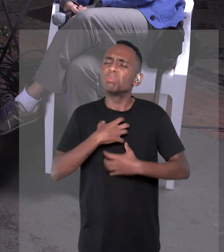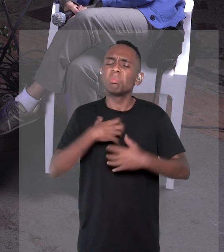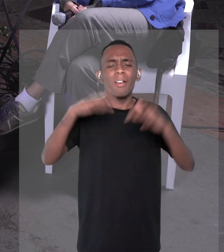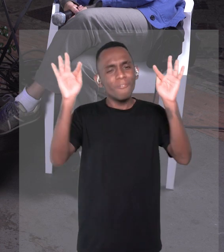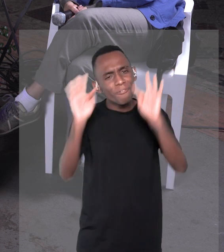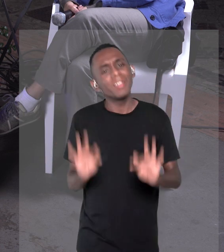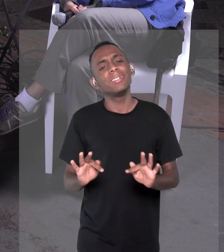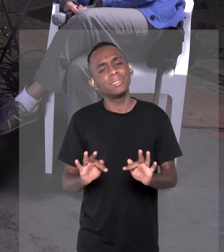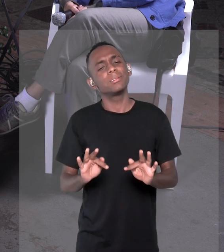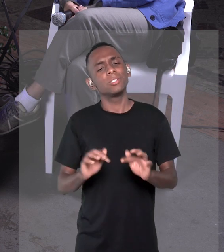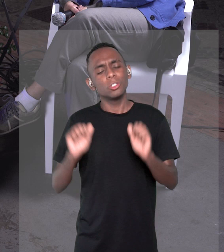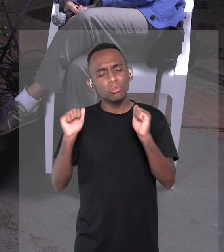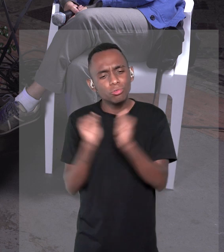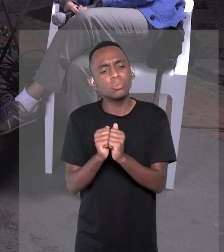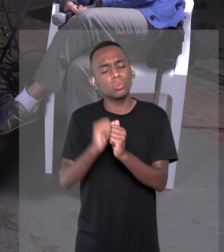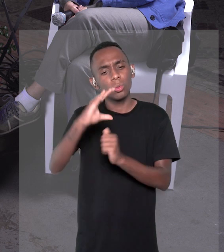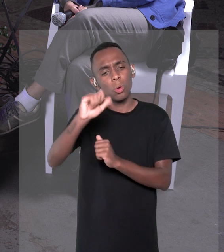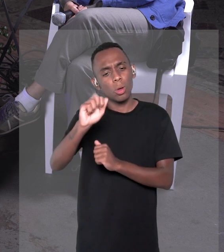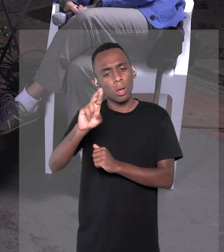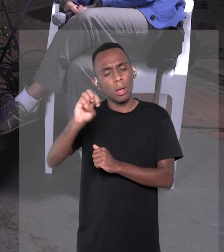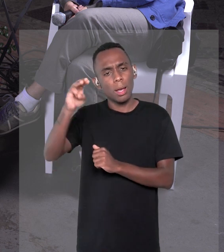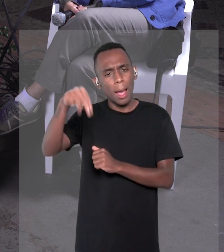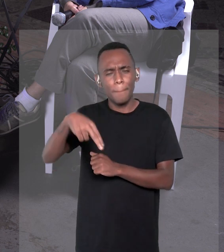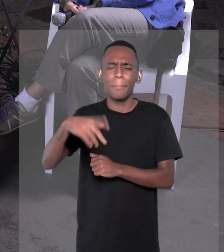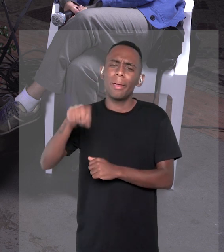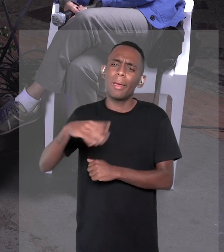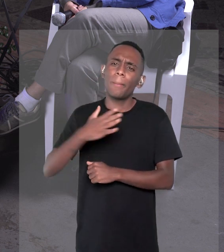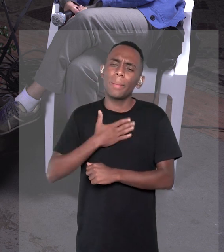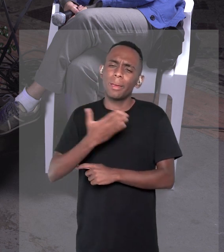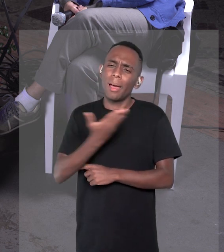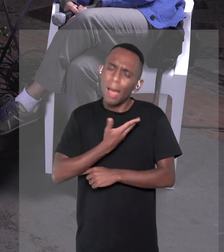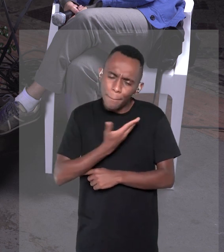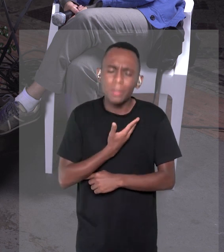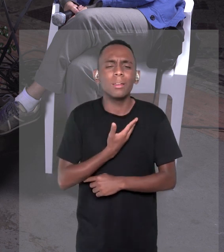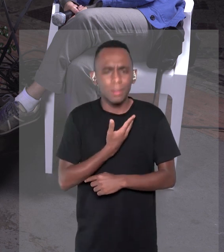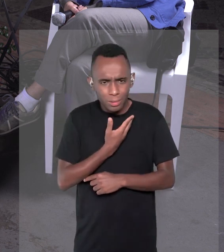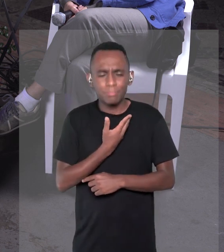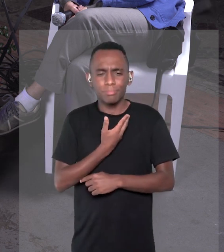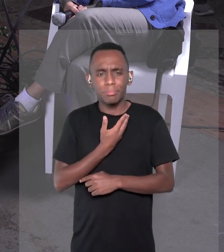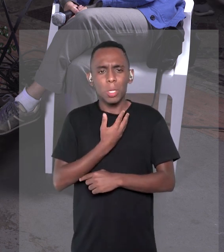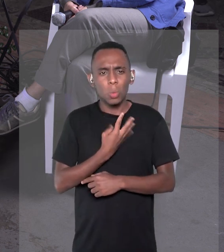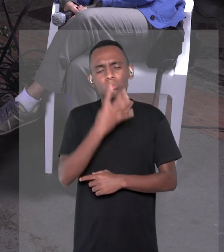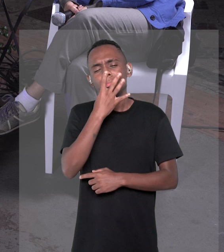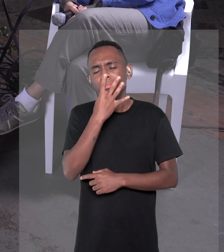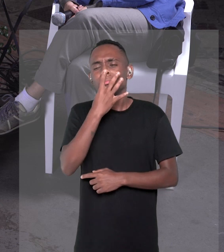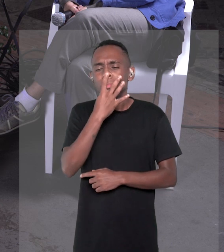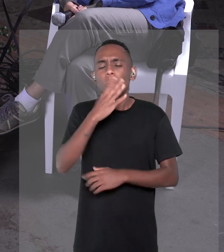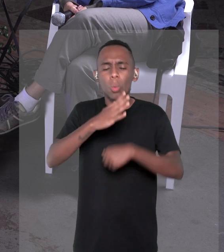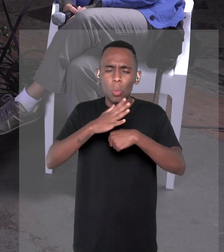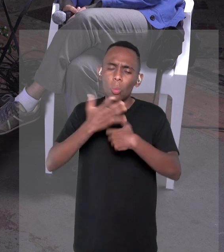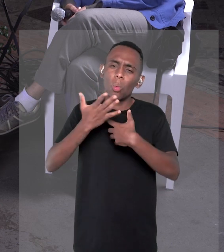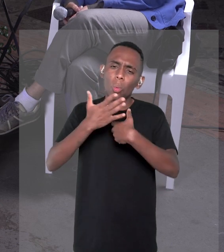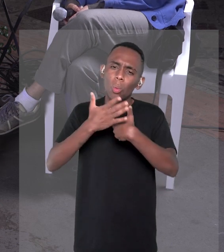são referências para esse caminho que o Brasil tem que tomar na democracia. Muito obrigada, Afonso. A primeira